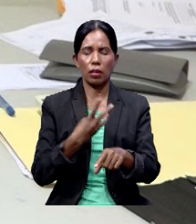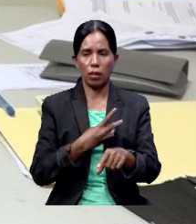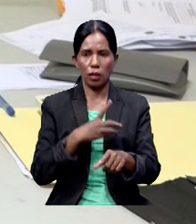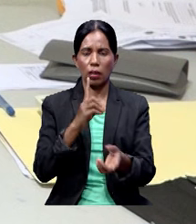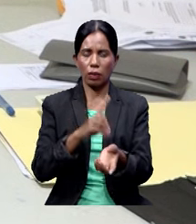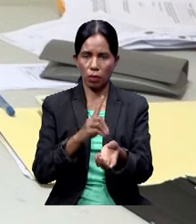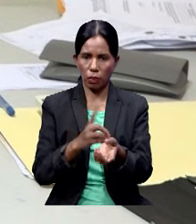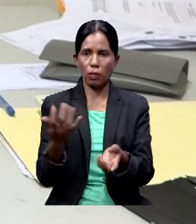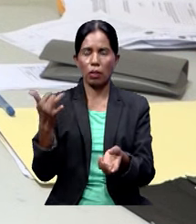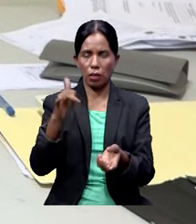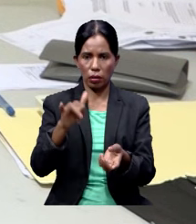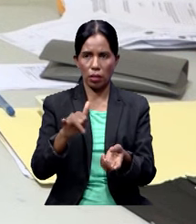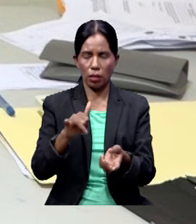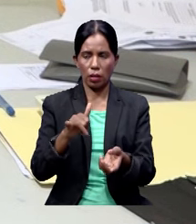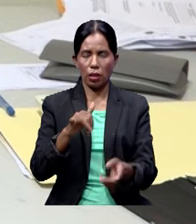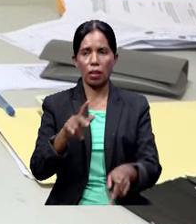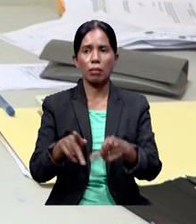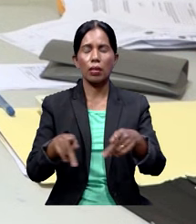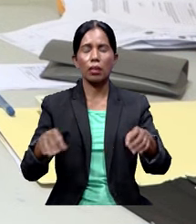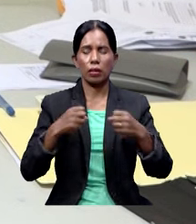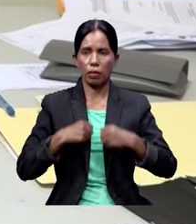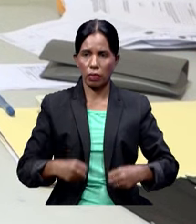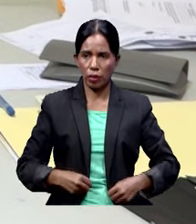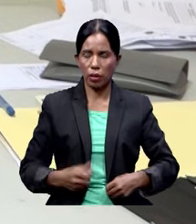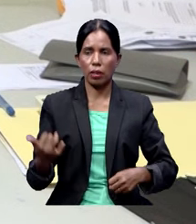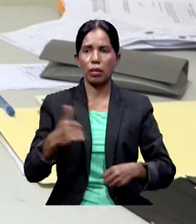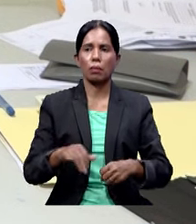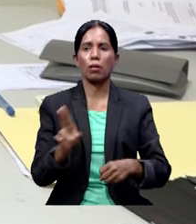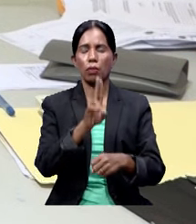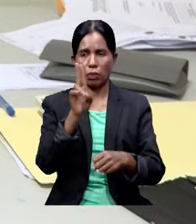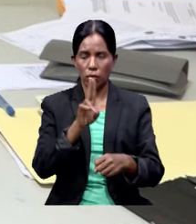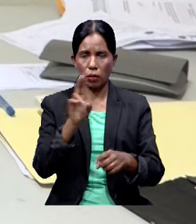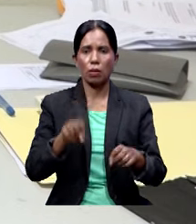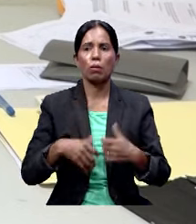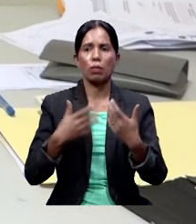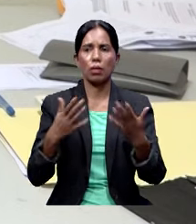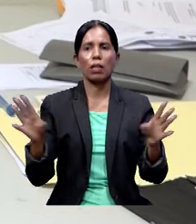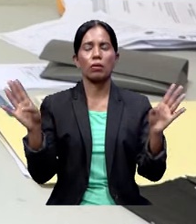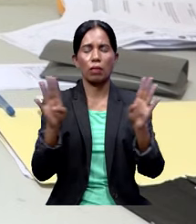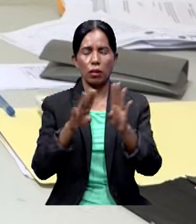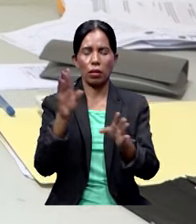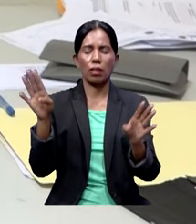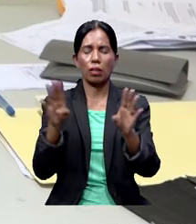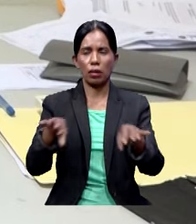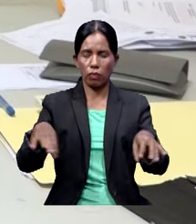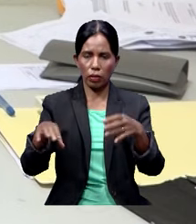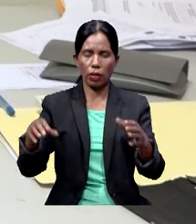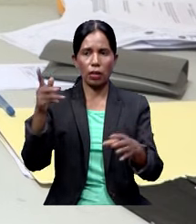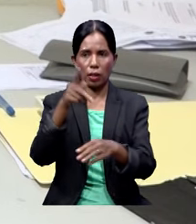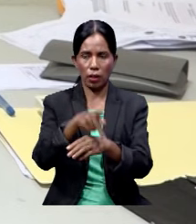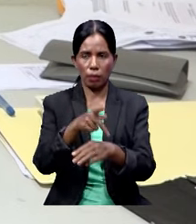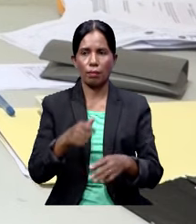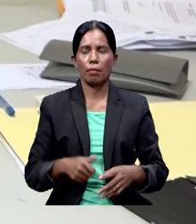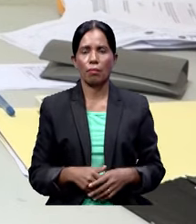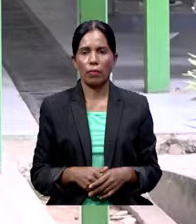casa durante o serviço da lei de Lorais e ele tem que utilizar para organizar o tacava de casa. Vai a parte turno